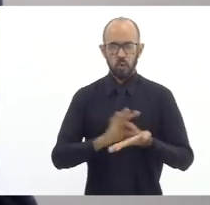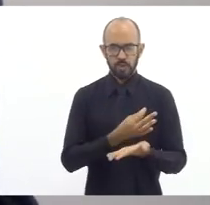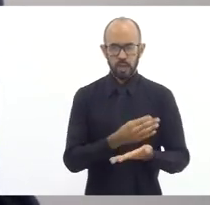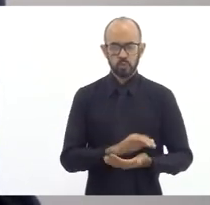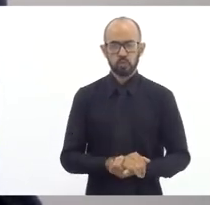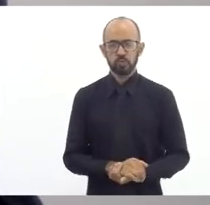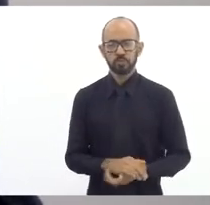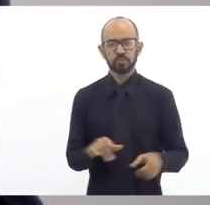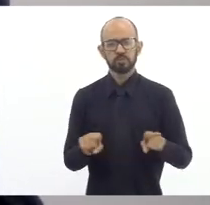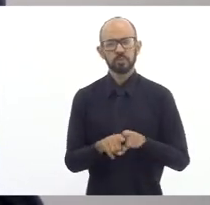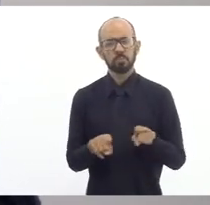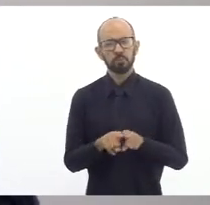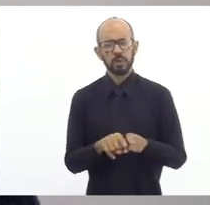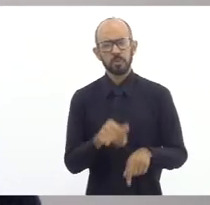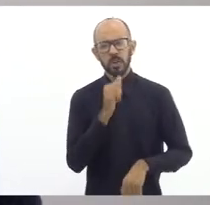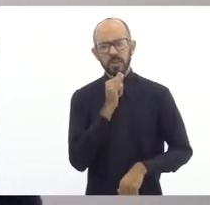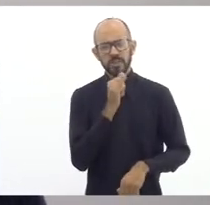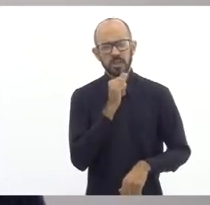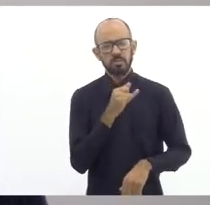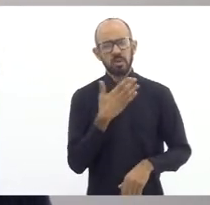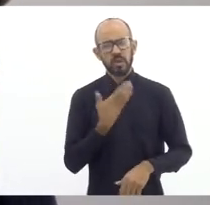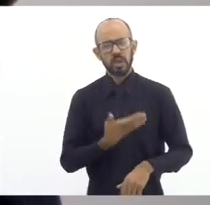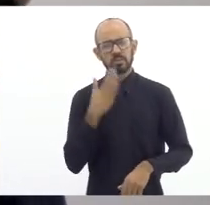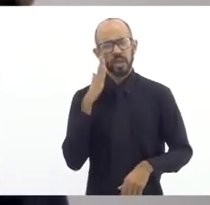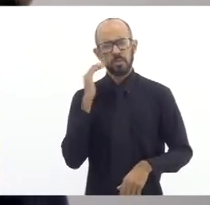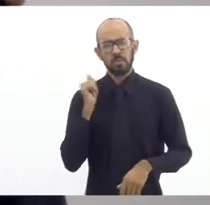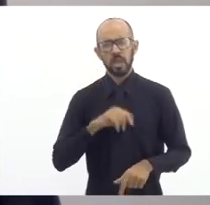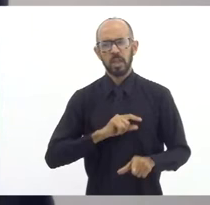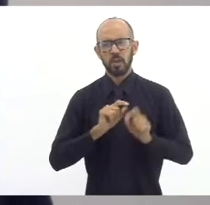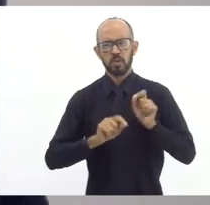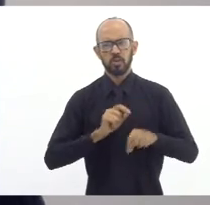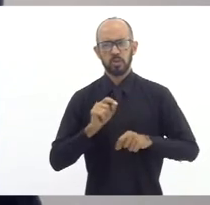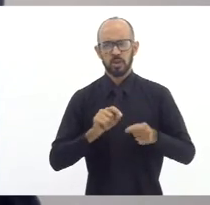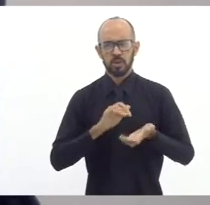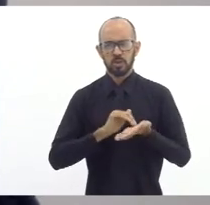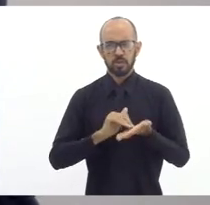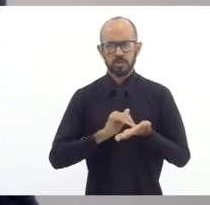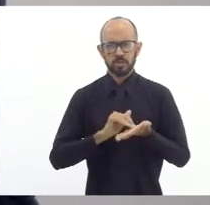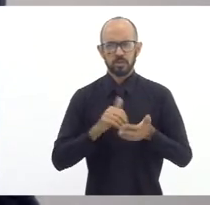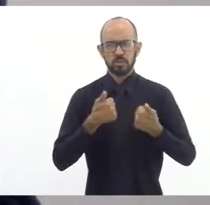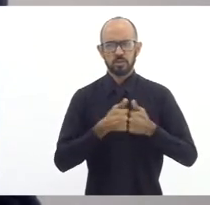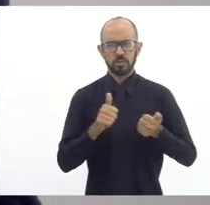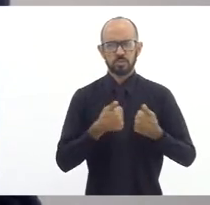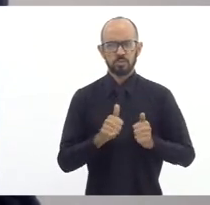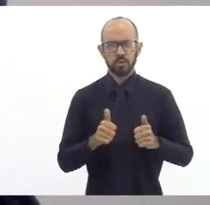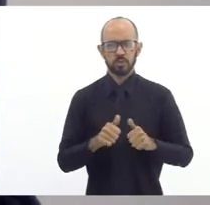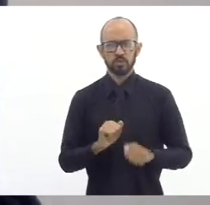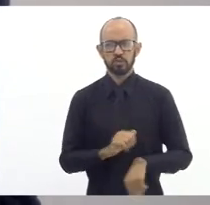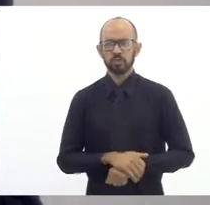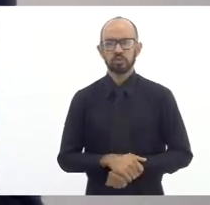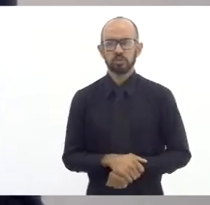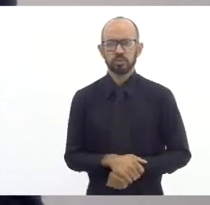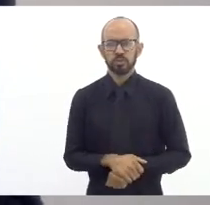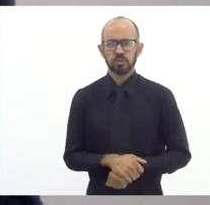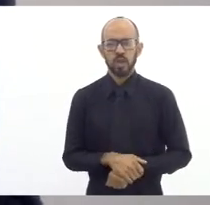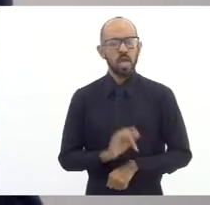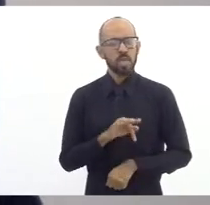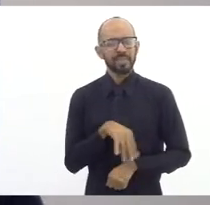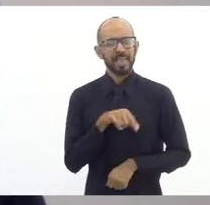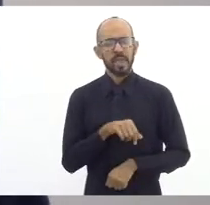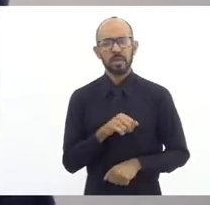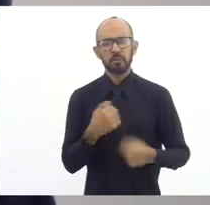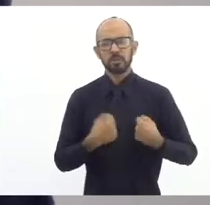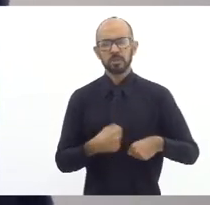E eu gostaria, por exemplo, de saber, de parte da Secretaria de Transportes, quem deveria